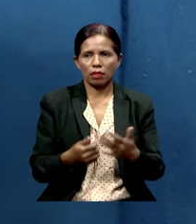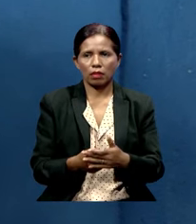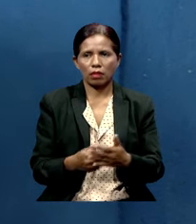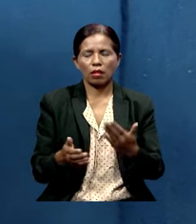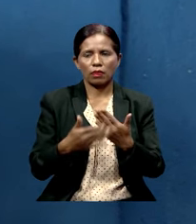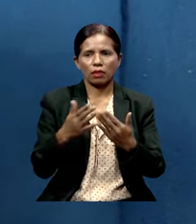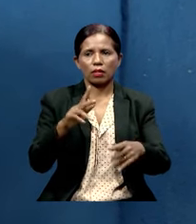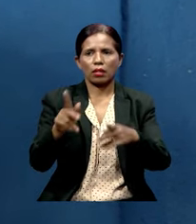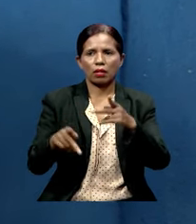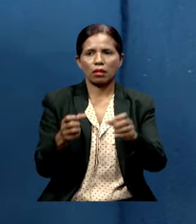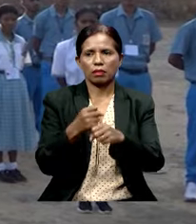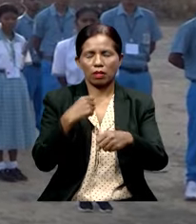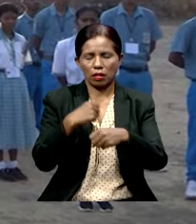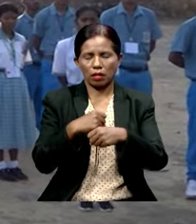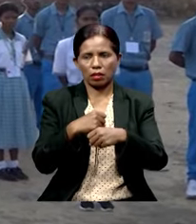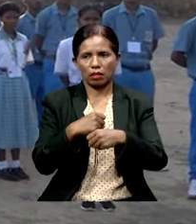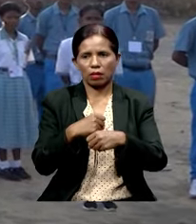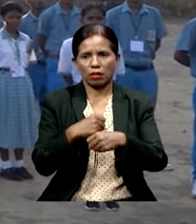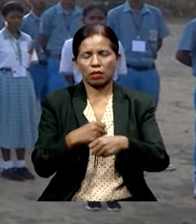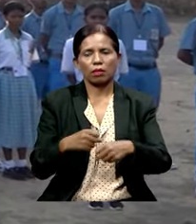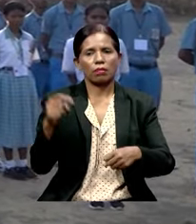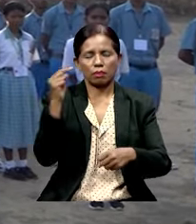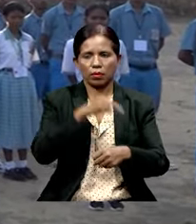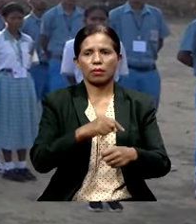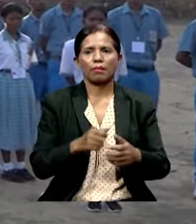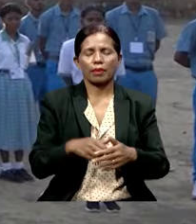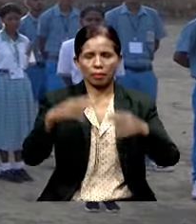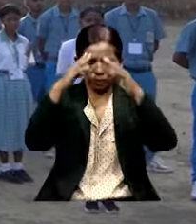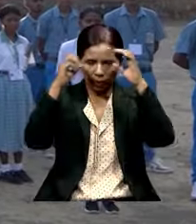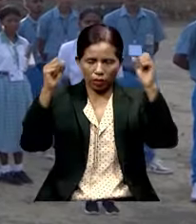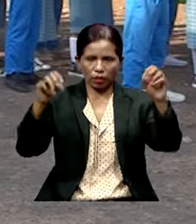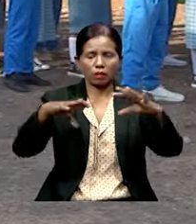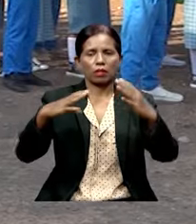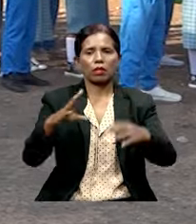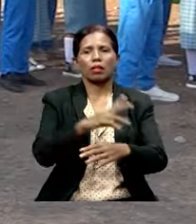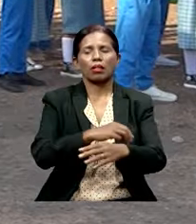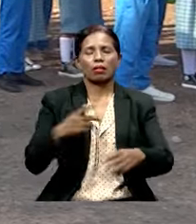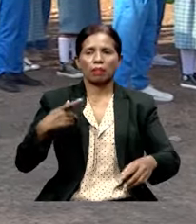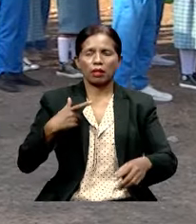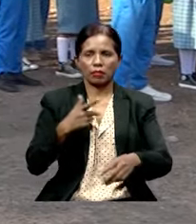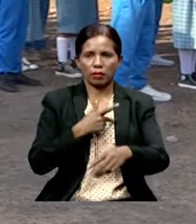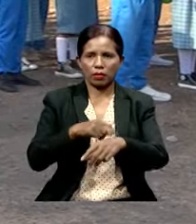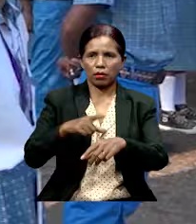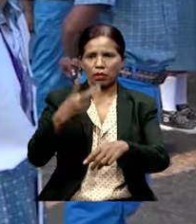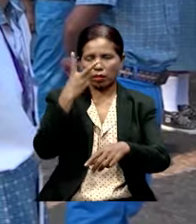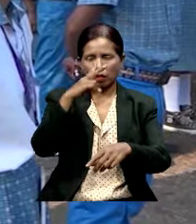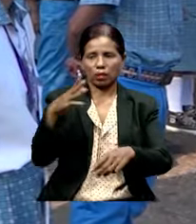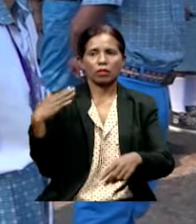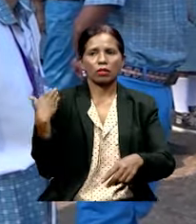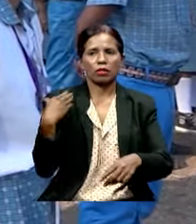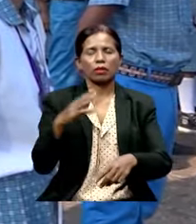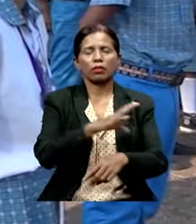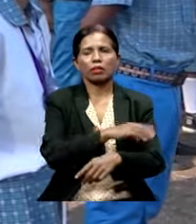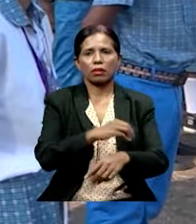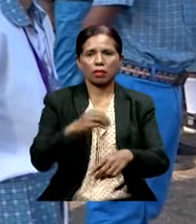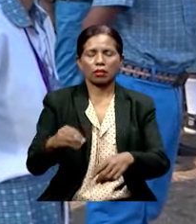uma, até pela falsificação. Presidente da Comissão Ziguei e Parlamento Nacional nebe trata assunto educação, juventude e cultura no